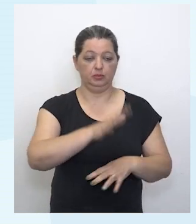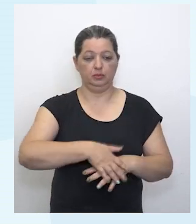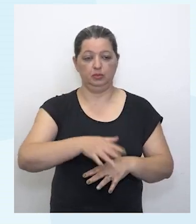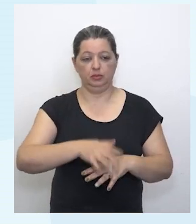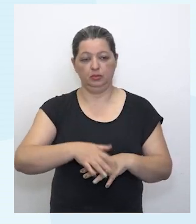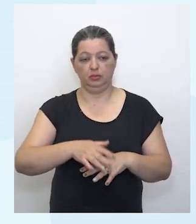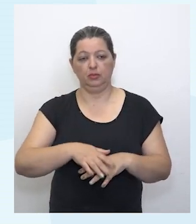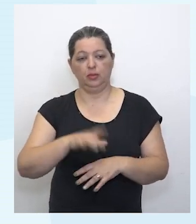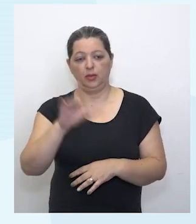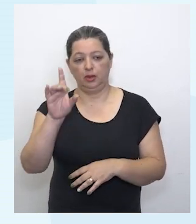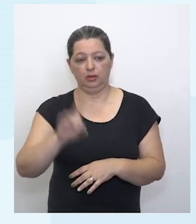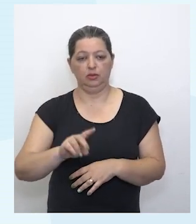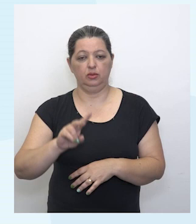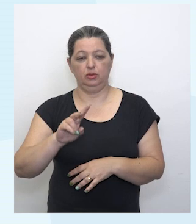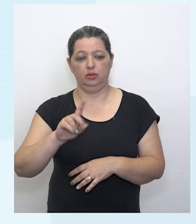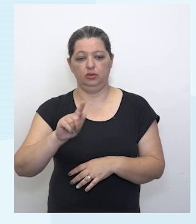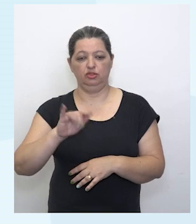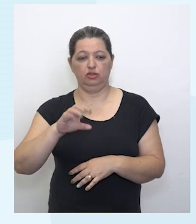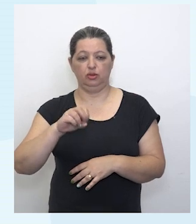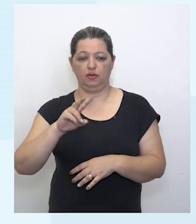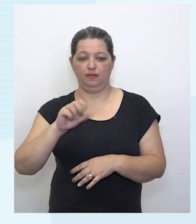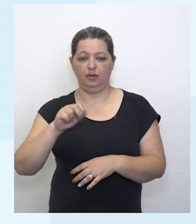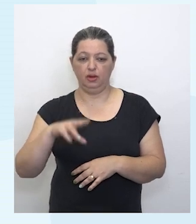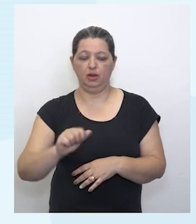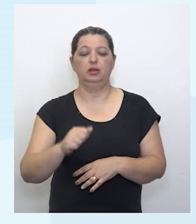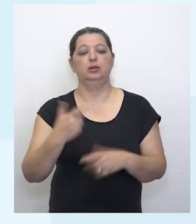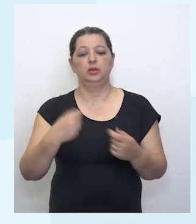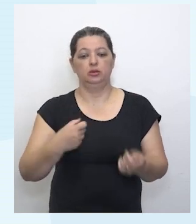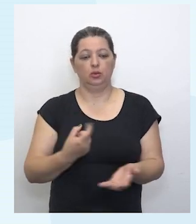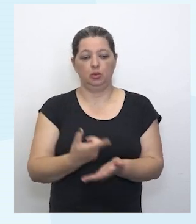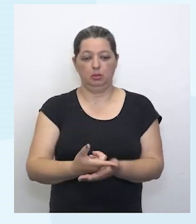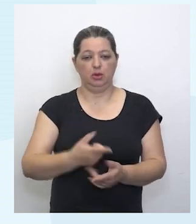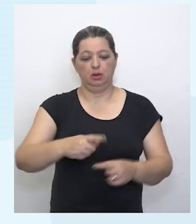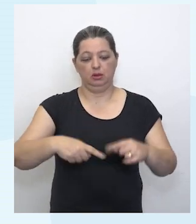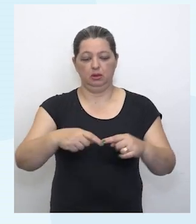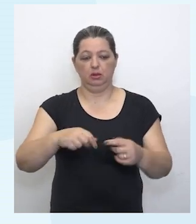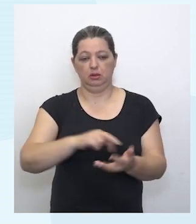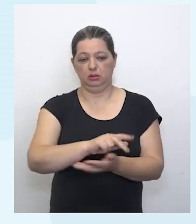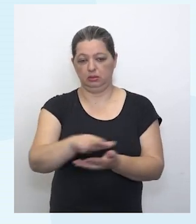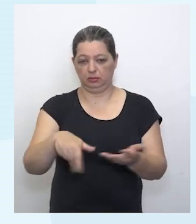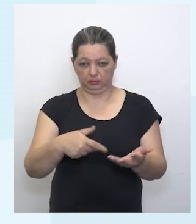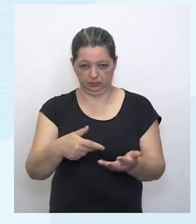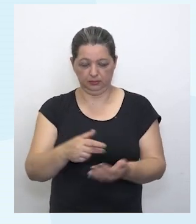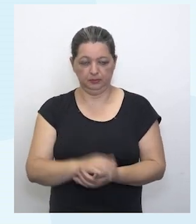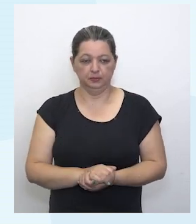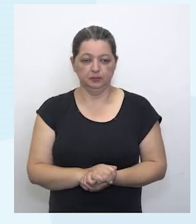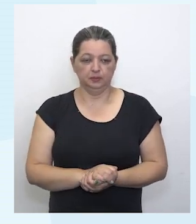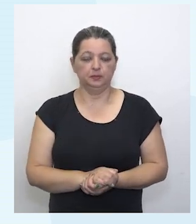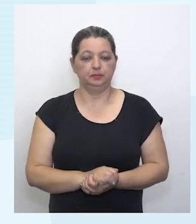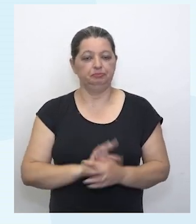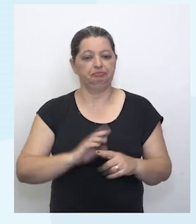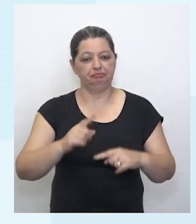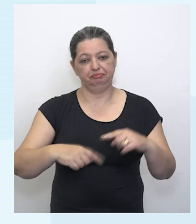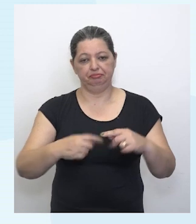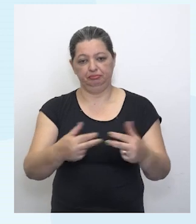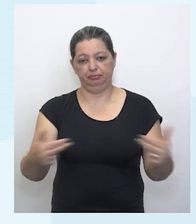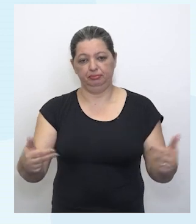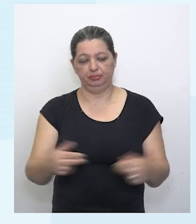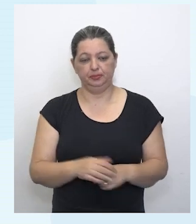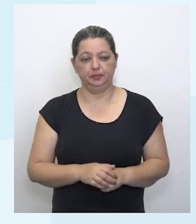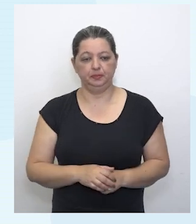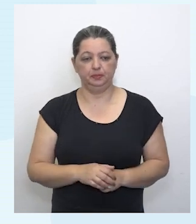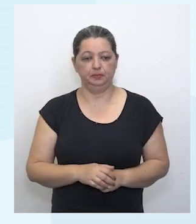diretora Giovana precisou comprar todos esses utensílios aí, todos esses itens, todos esses materiais, e ela anotou